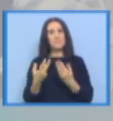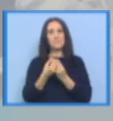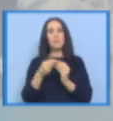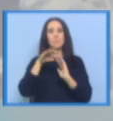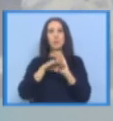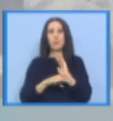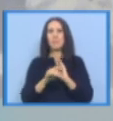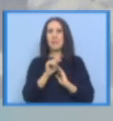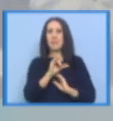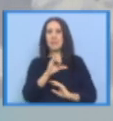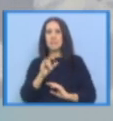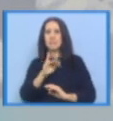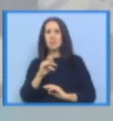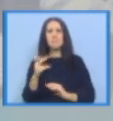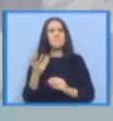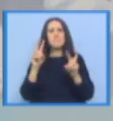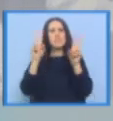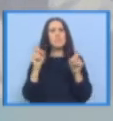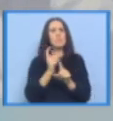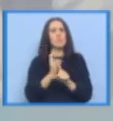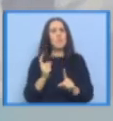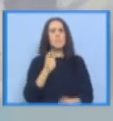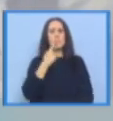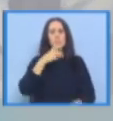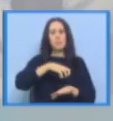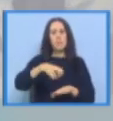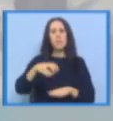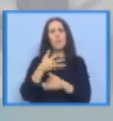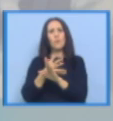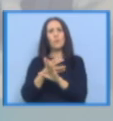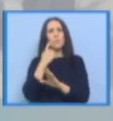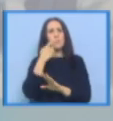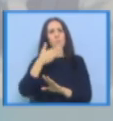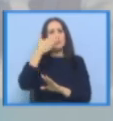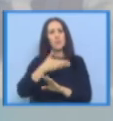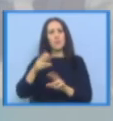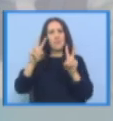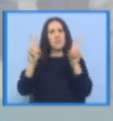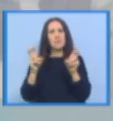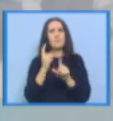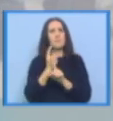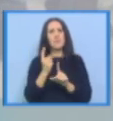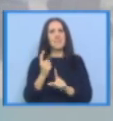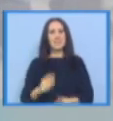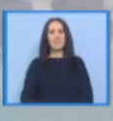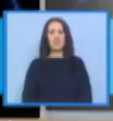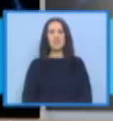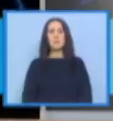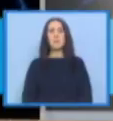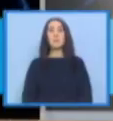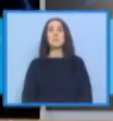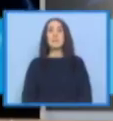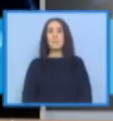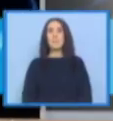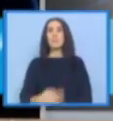desde logo, o porquê deste título, o das pedras ao fogo da Páscoa, porquê esta expressão? Muito obrigada